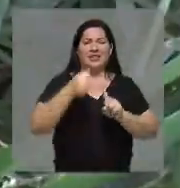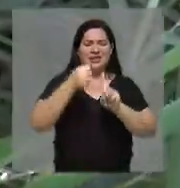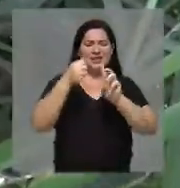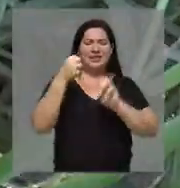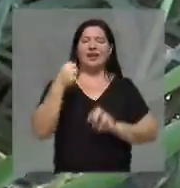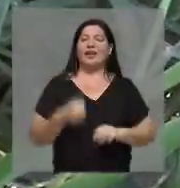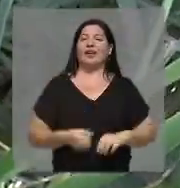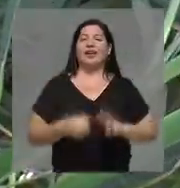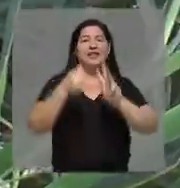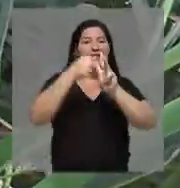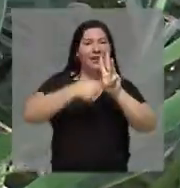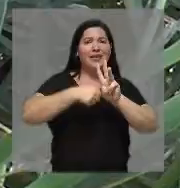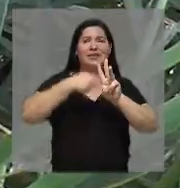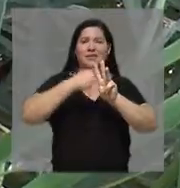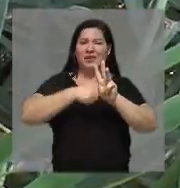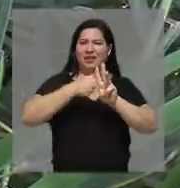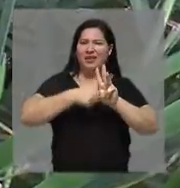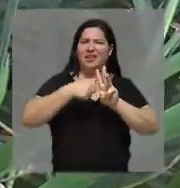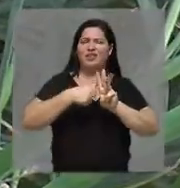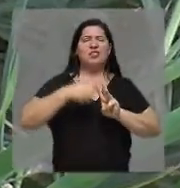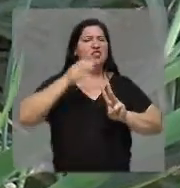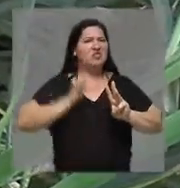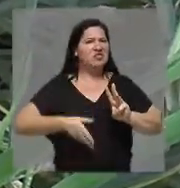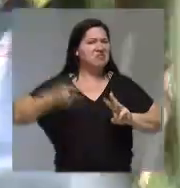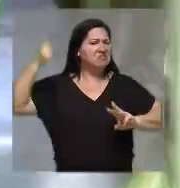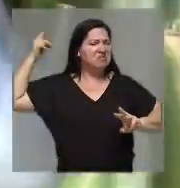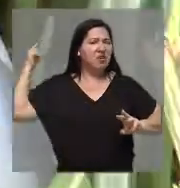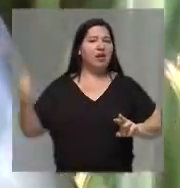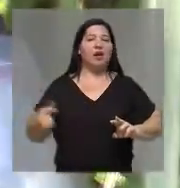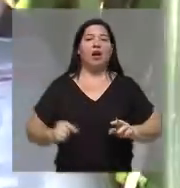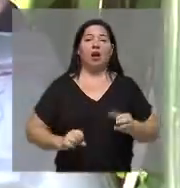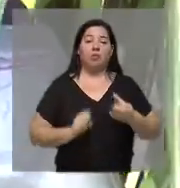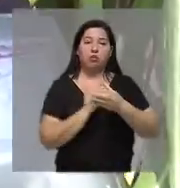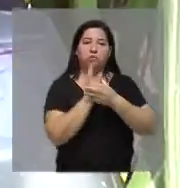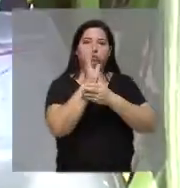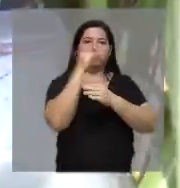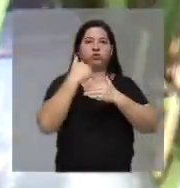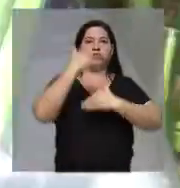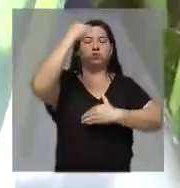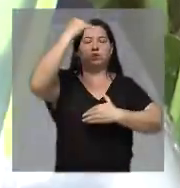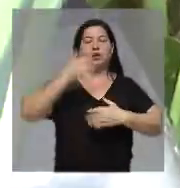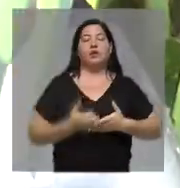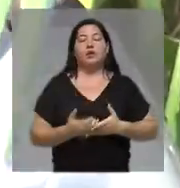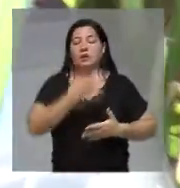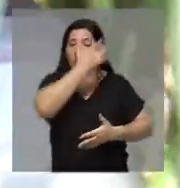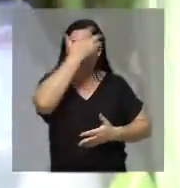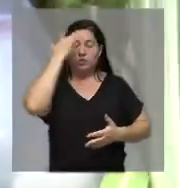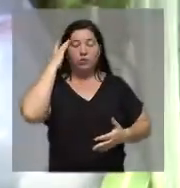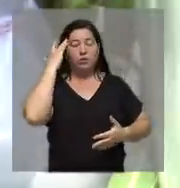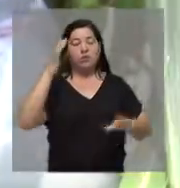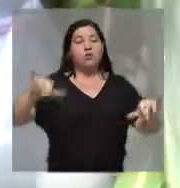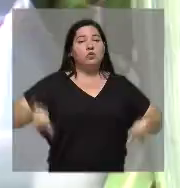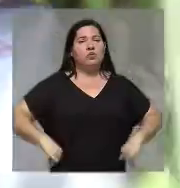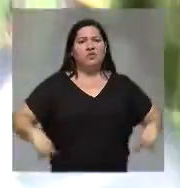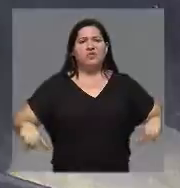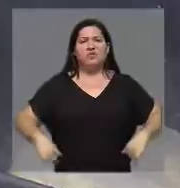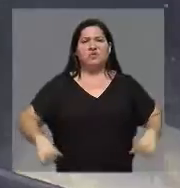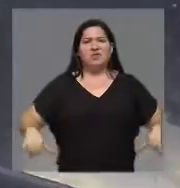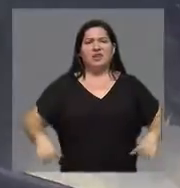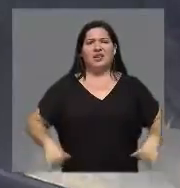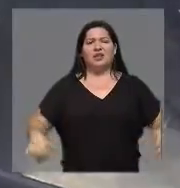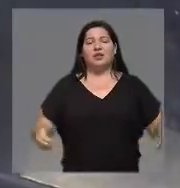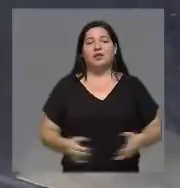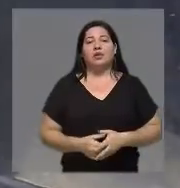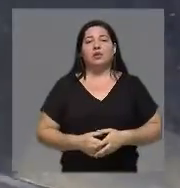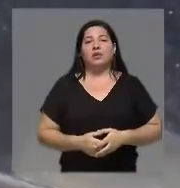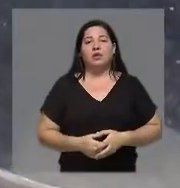foi abandonado lá naquela área, o mato está alto, já passou o carro, e com isso a população vem sofrendo, com tantos animais, uma